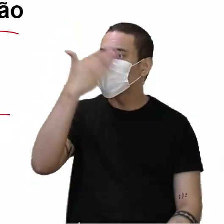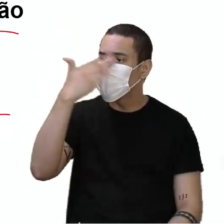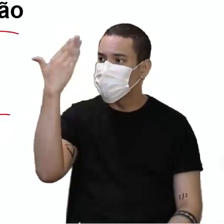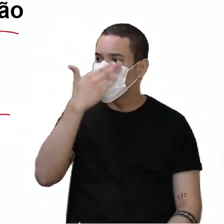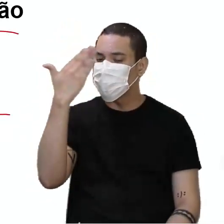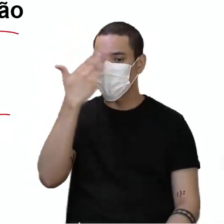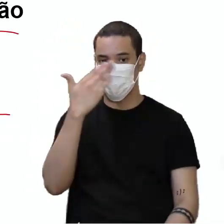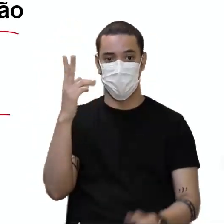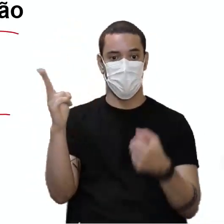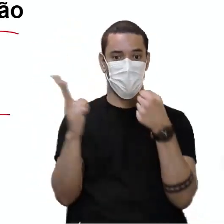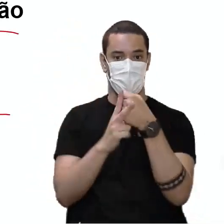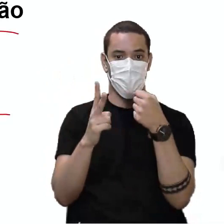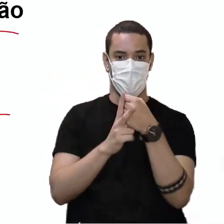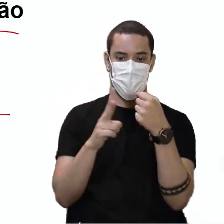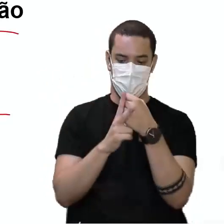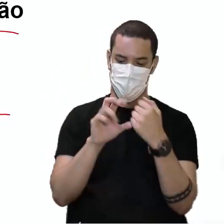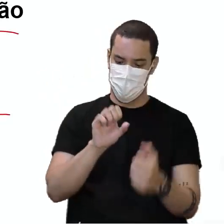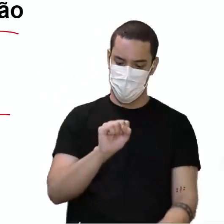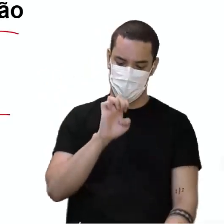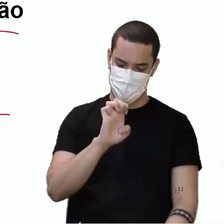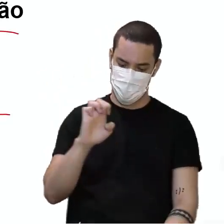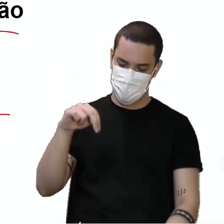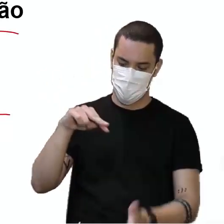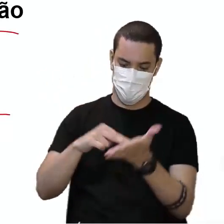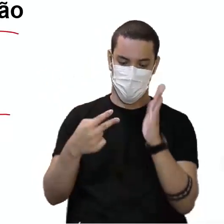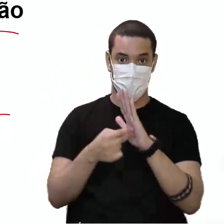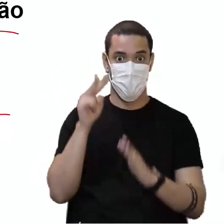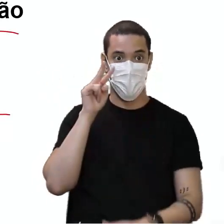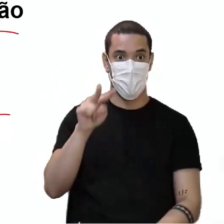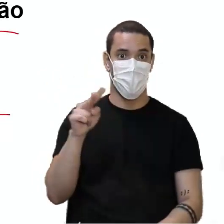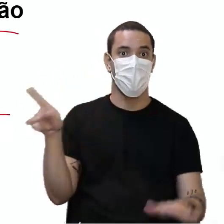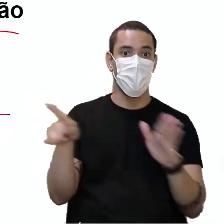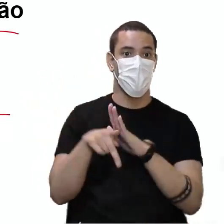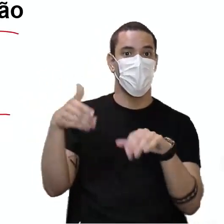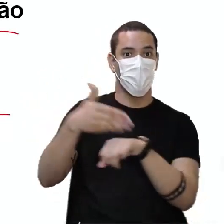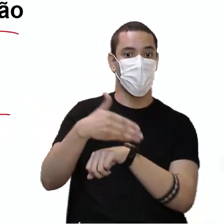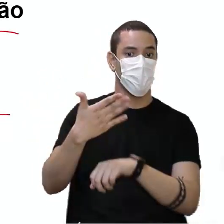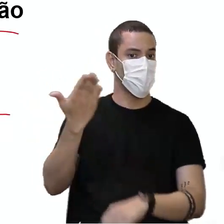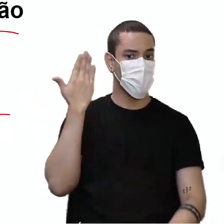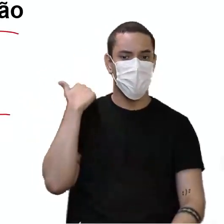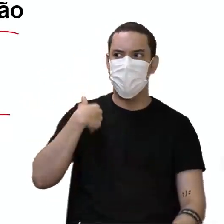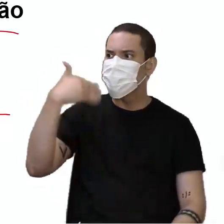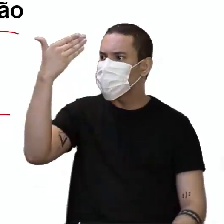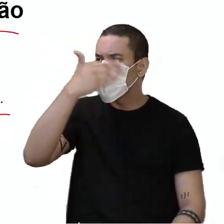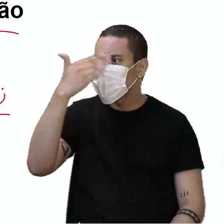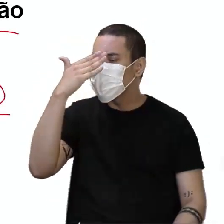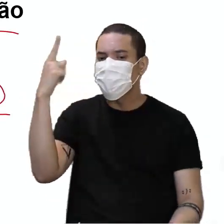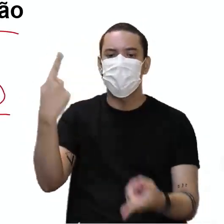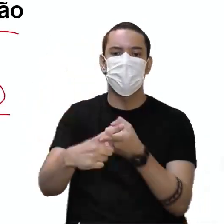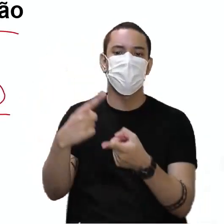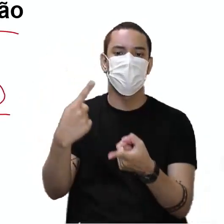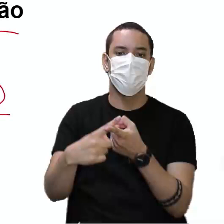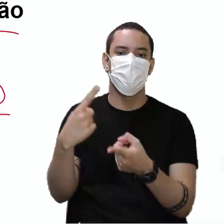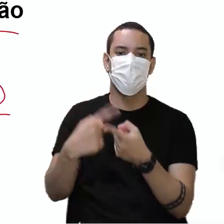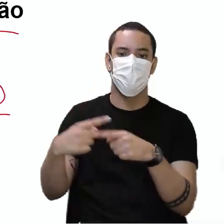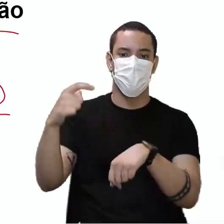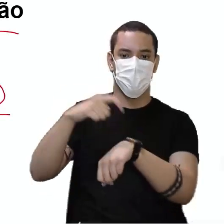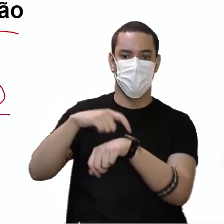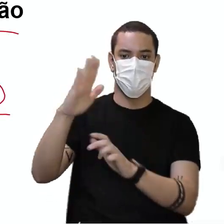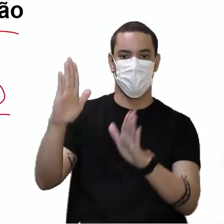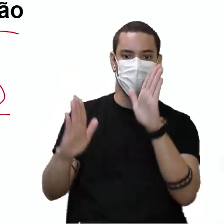O verbo seen, que é o verbo ver no particípio passado. Eu não vejo ela porque, olha aqui, o período de tempo,